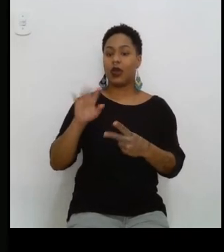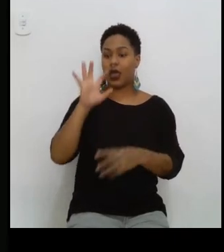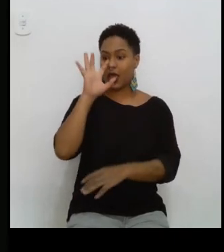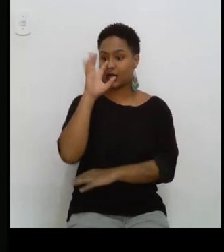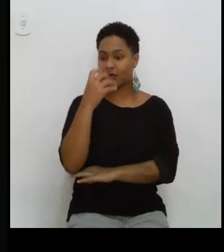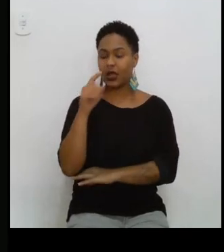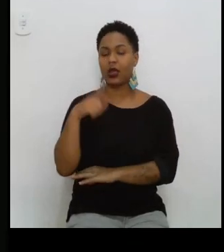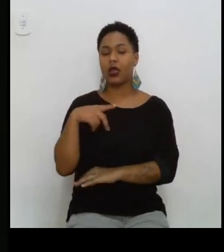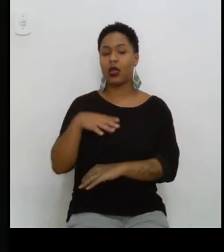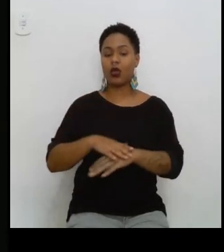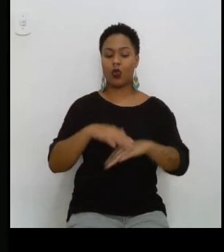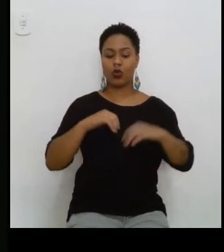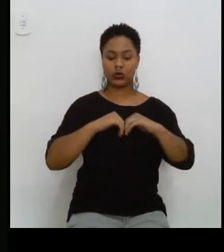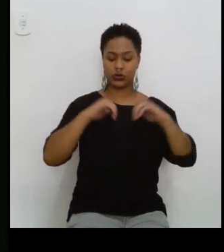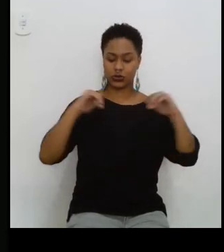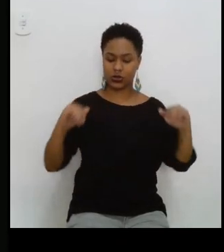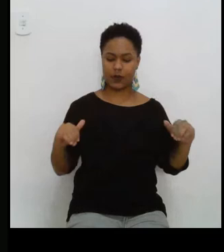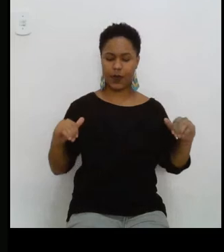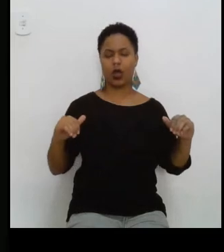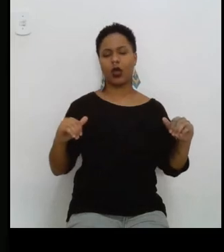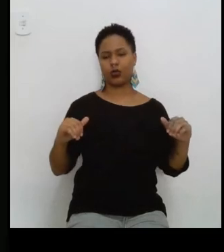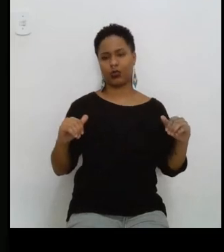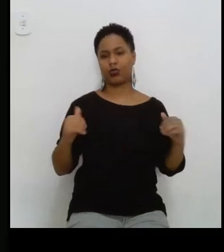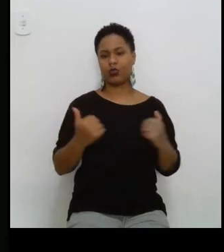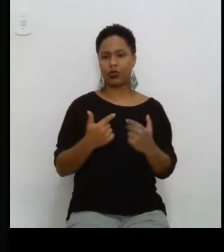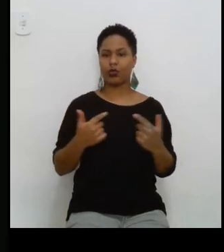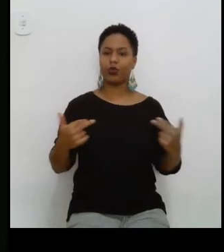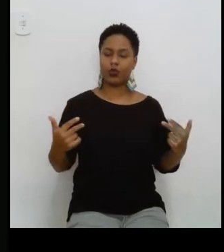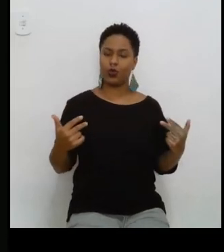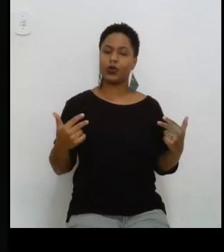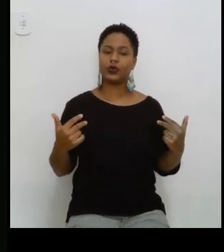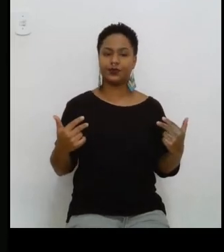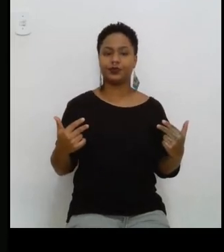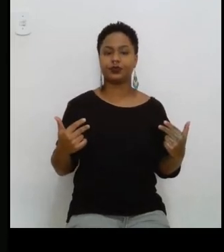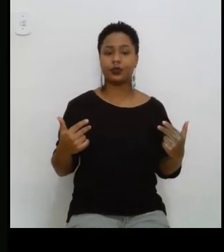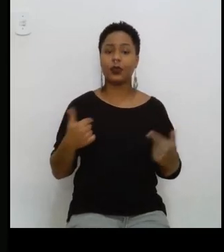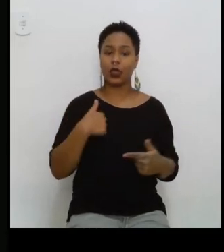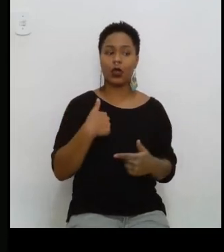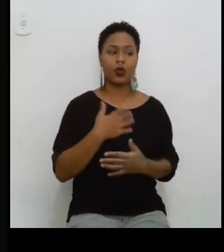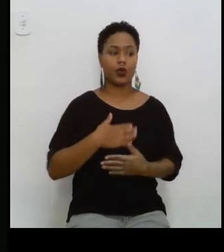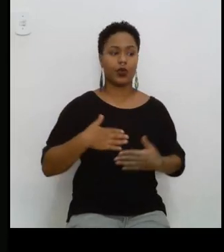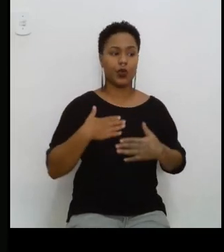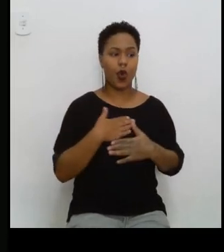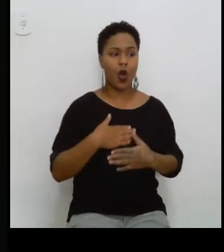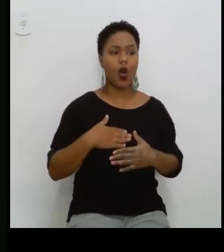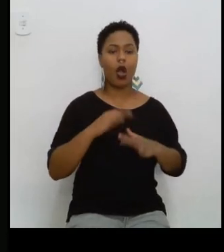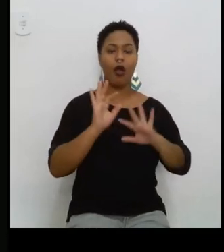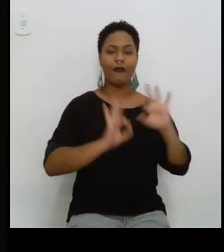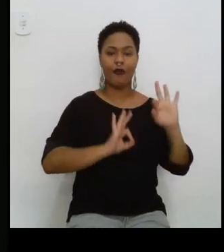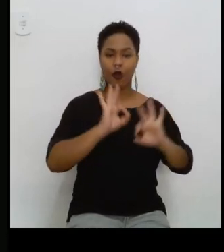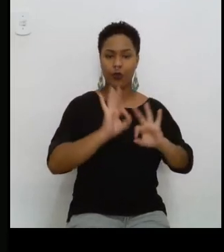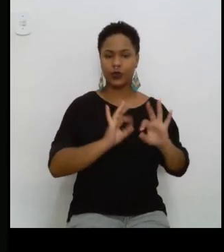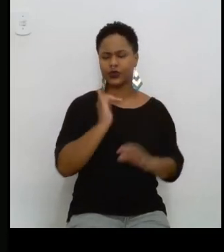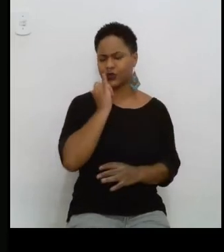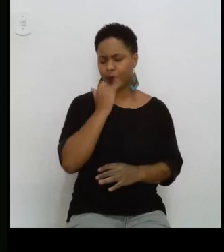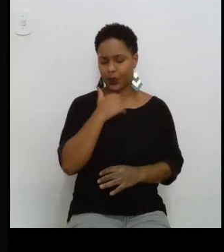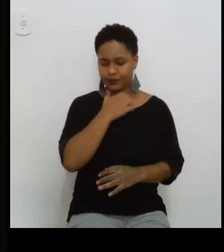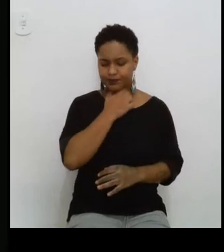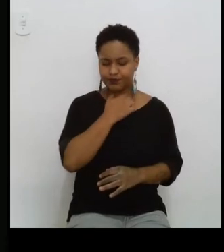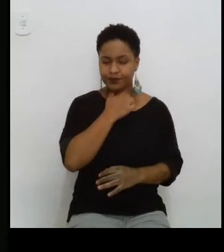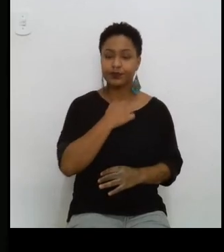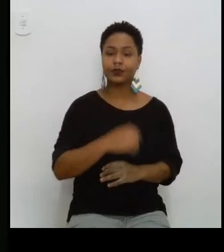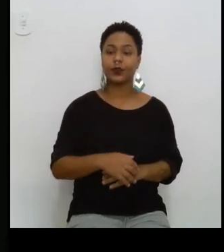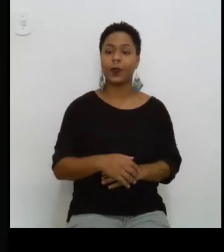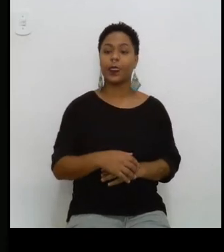a separar essas dimensões Eu costumo a formular costuma formular